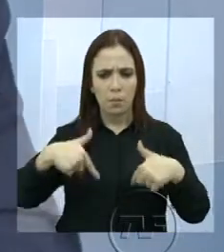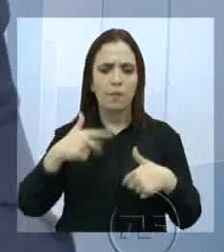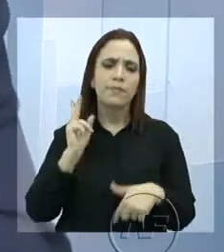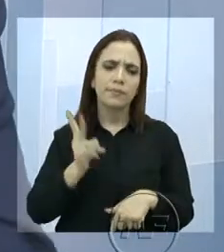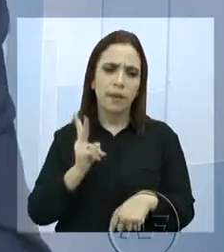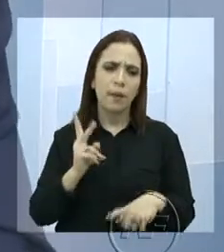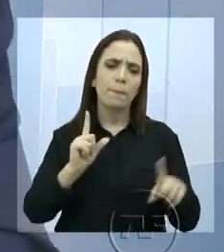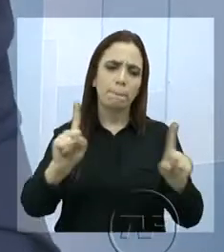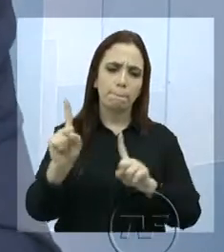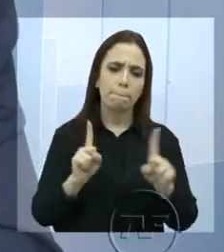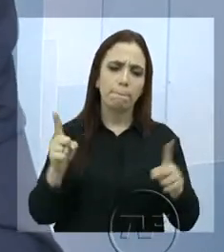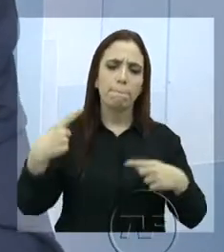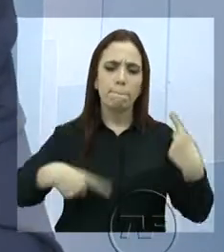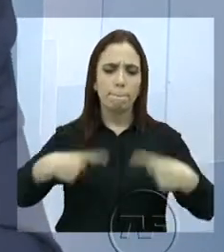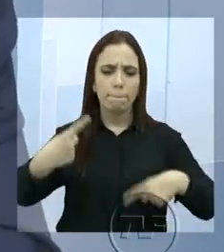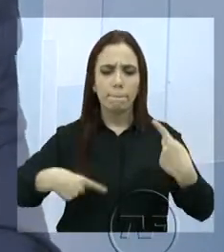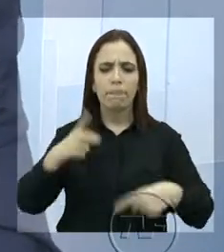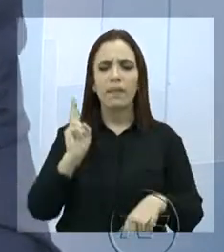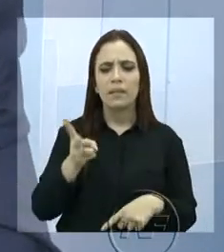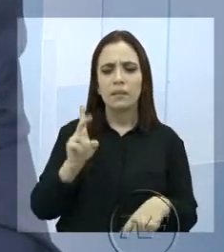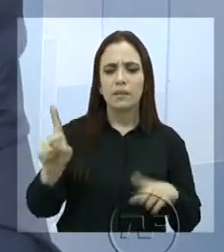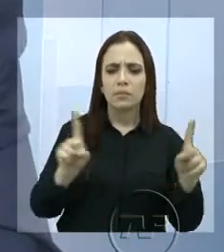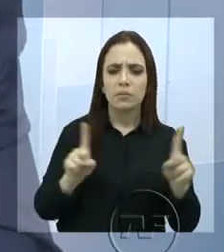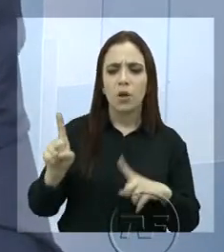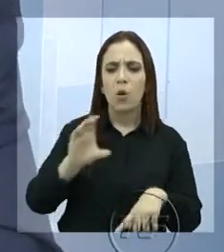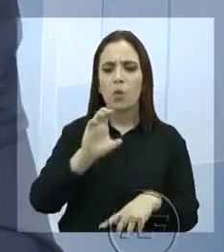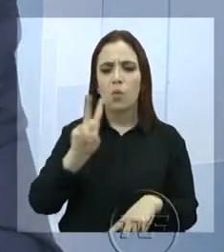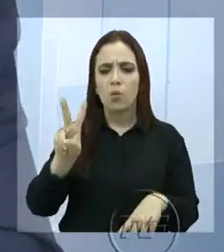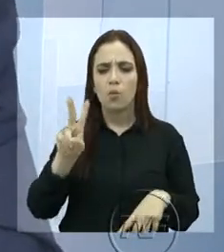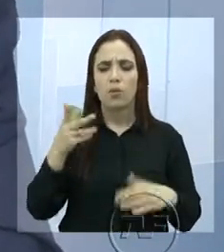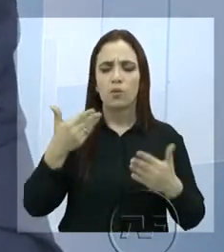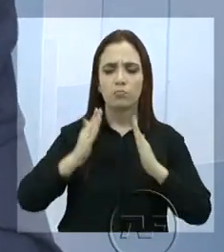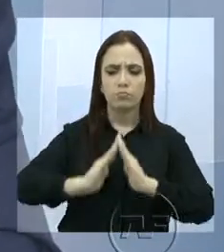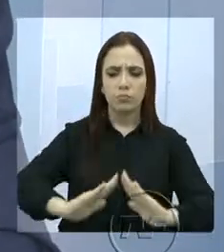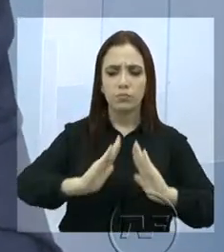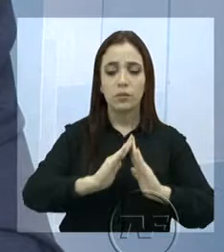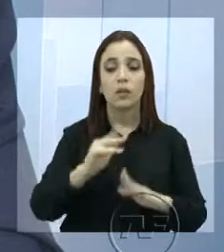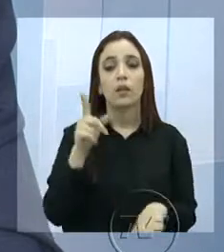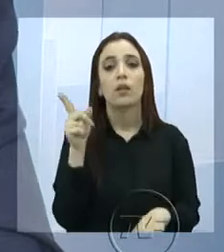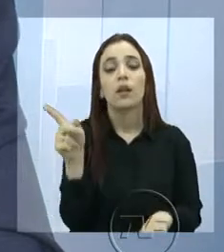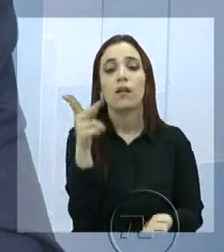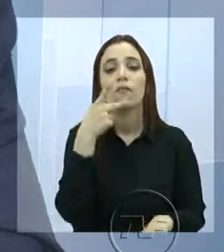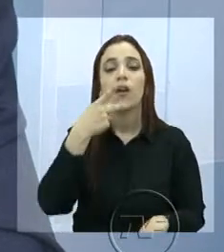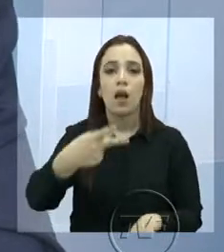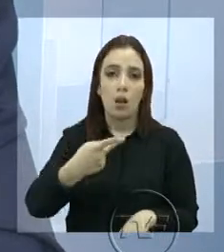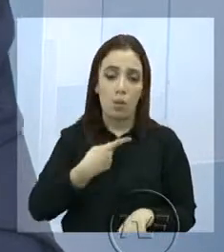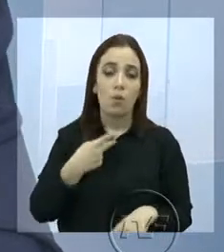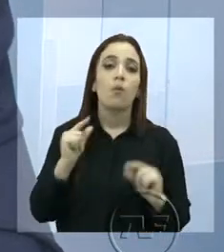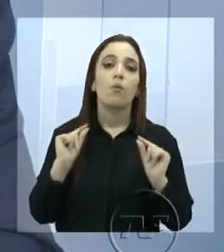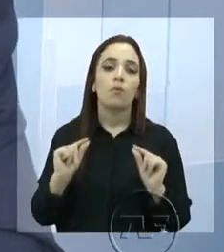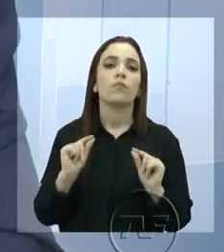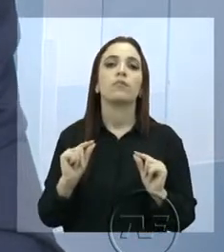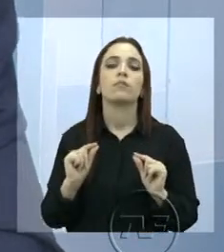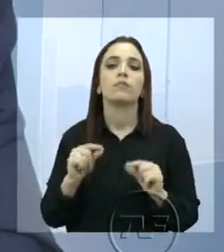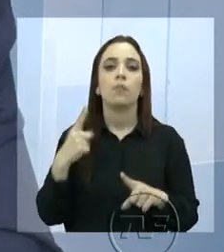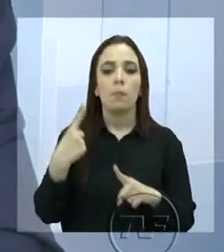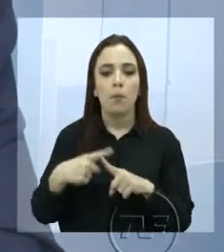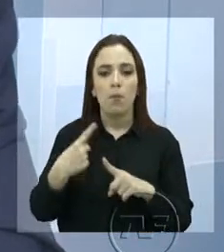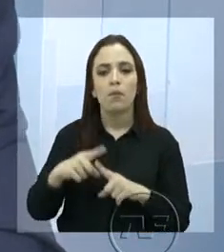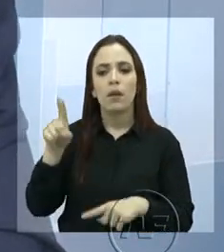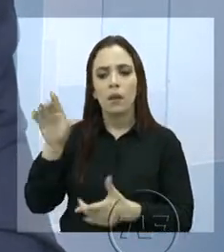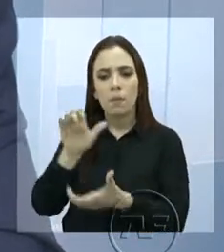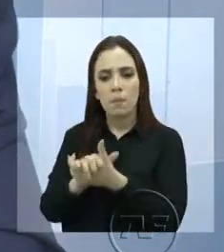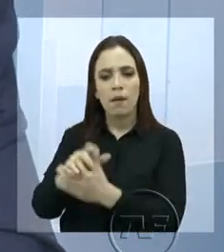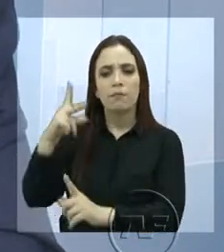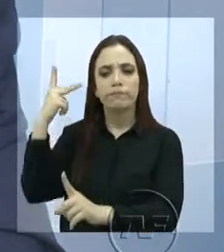isso acontece com os políticos, muitas pessoas enviando currículo, e ela tinha uma justificativa. A justificativa dela é que ela sofria